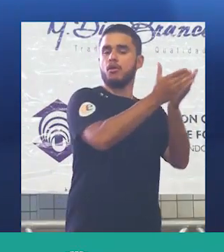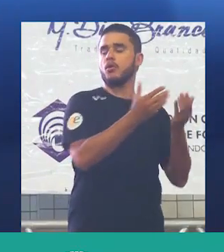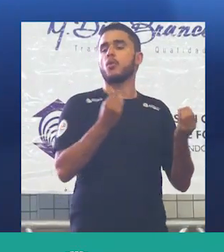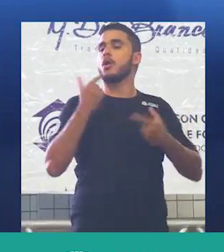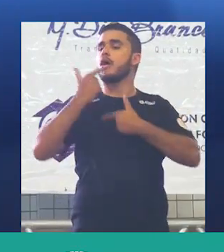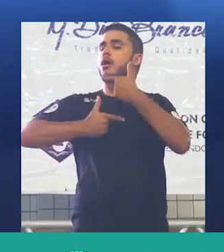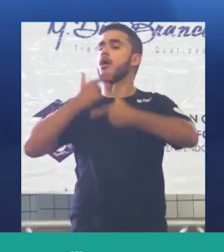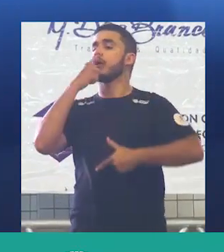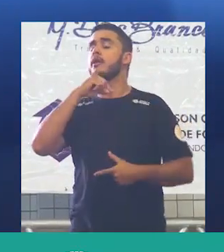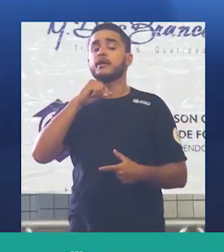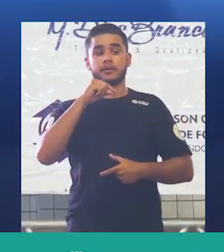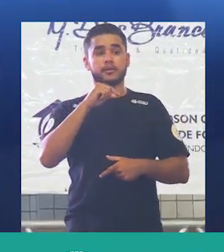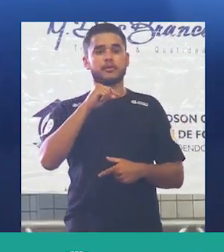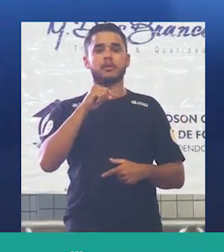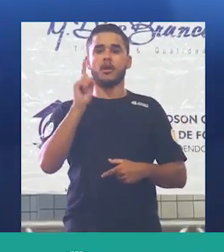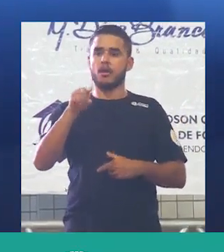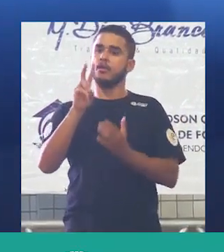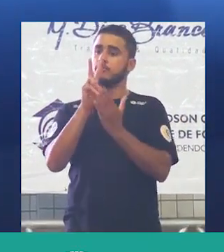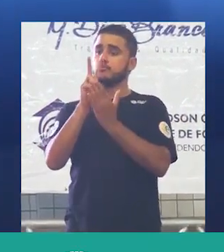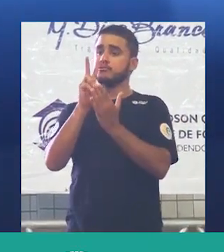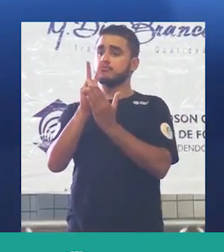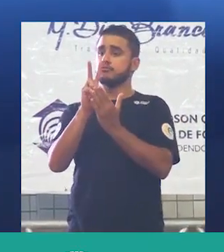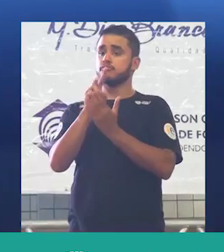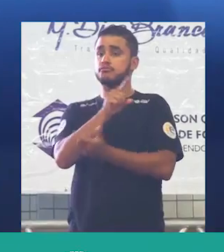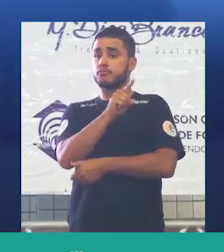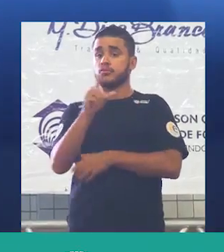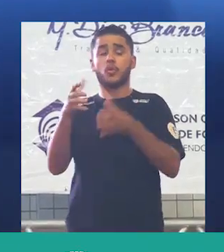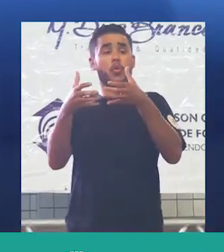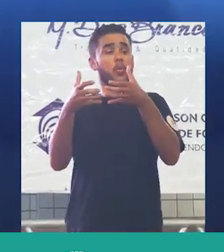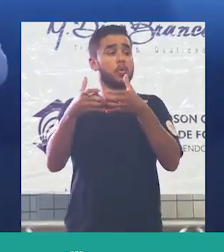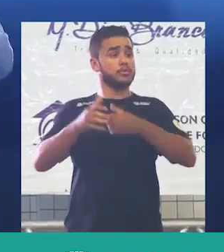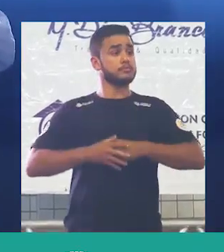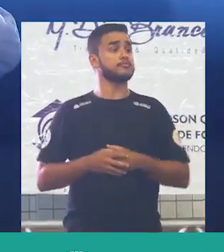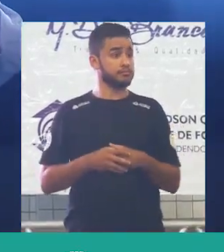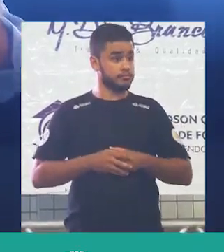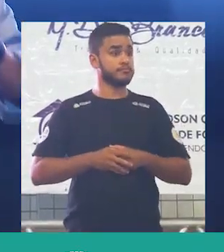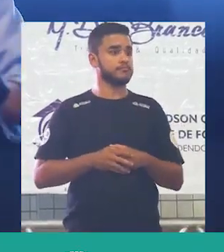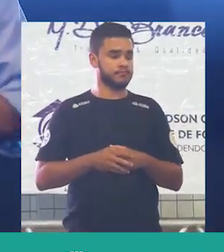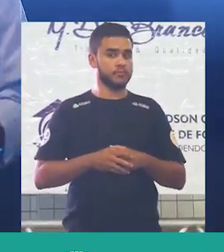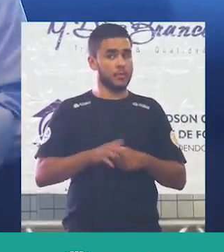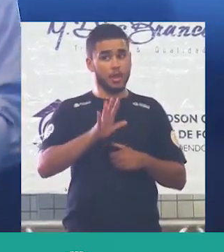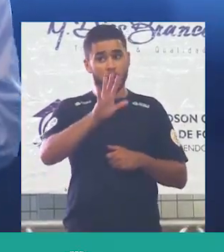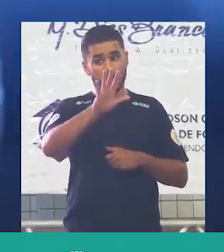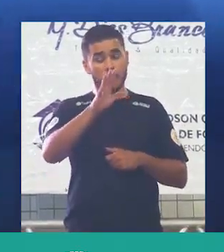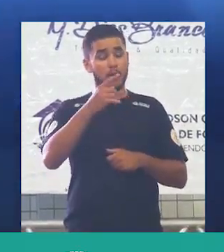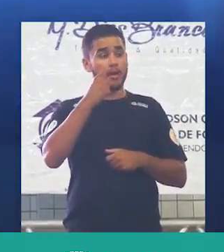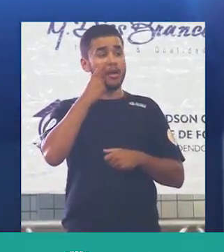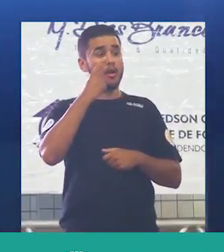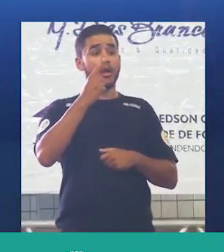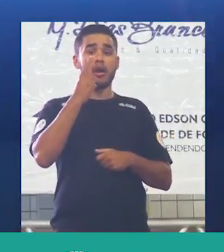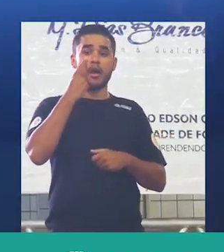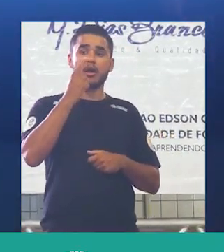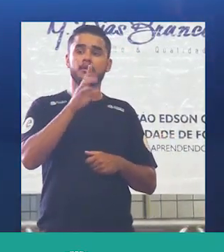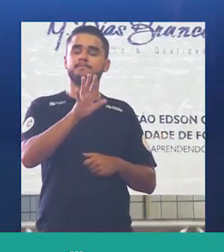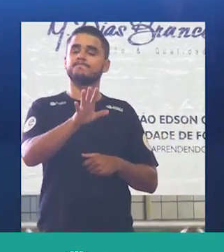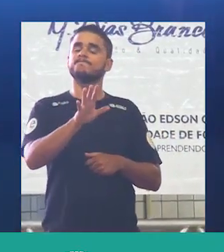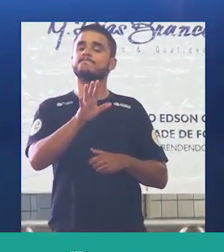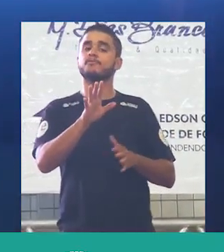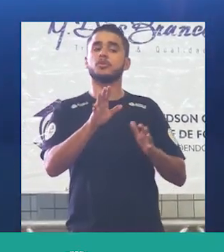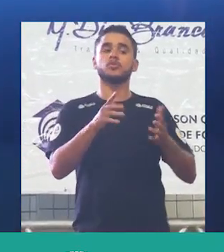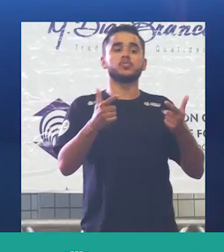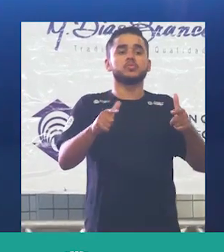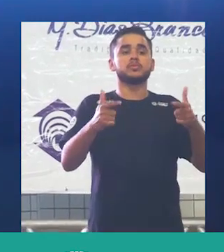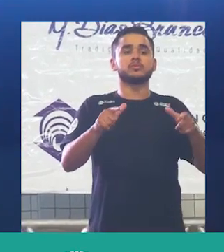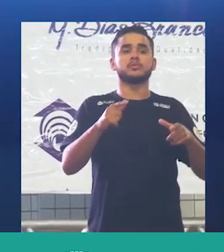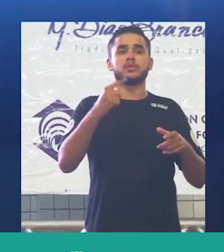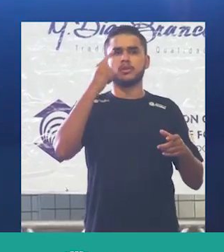de obra indígena. Porém, lembre-se disso, não havia